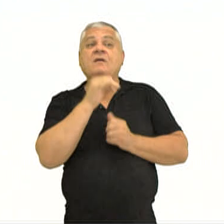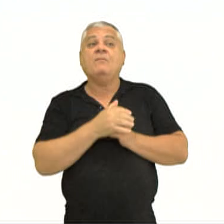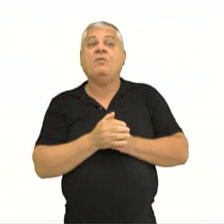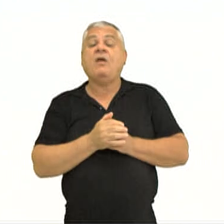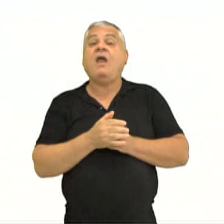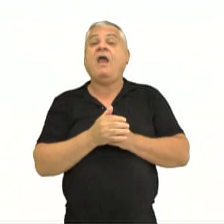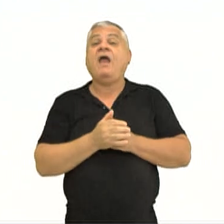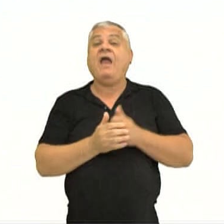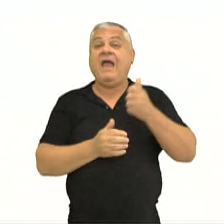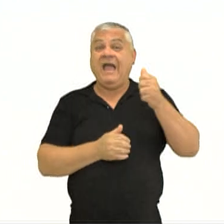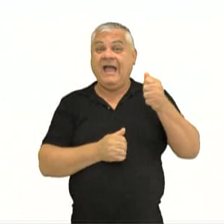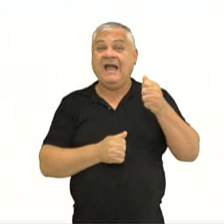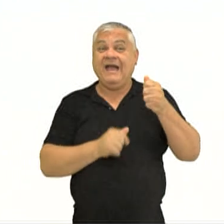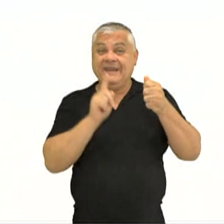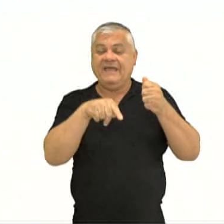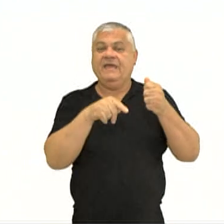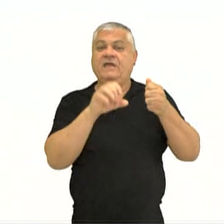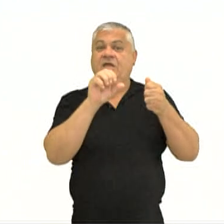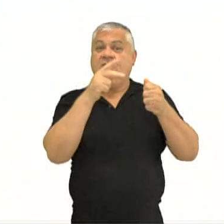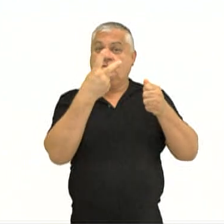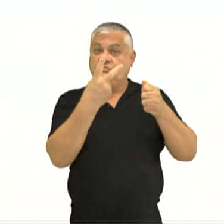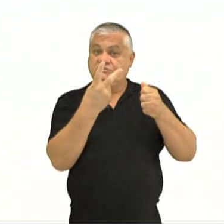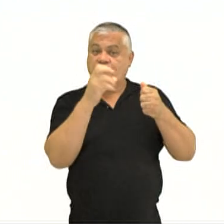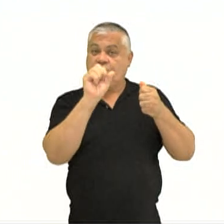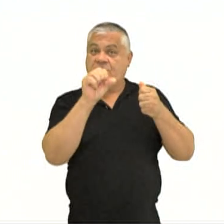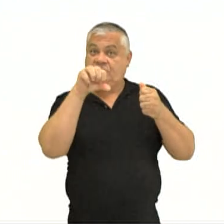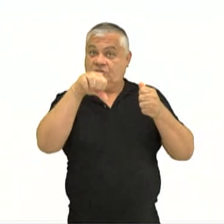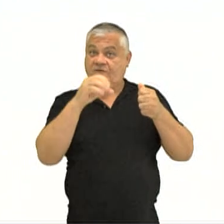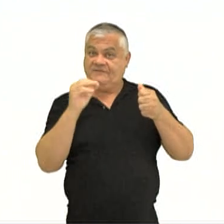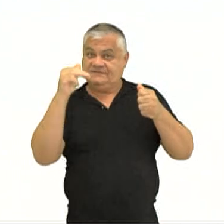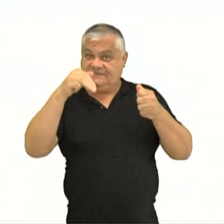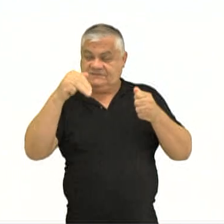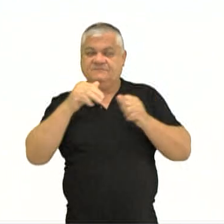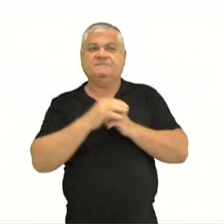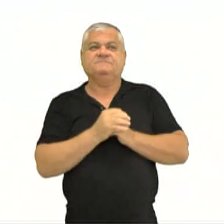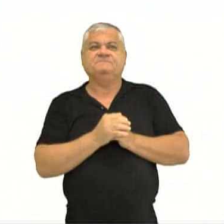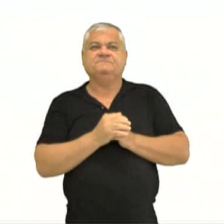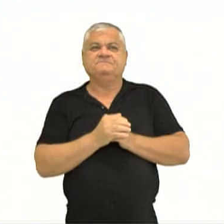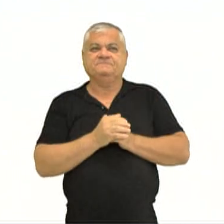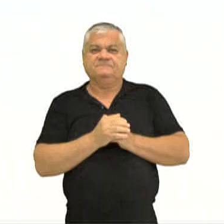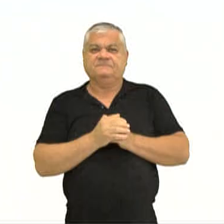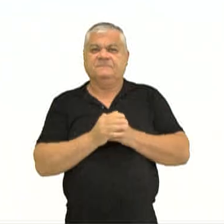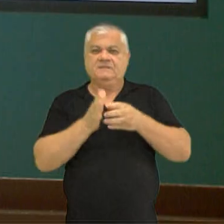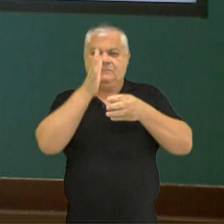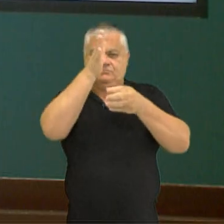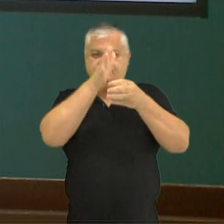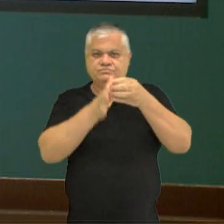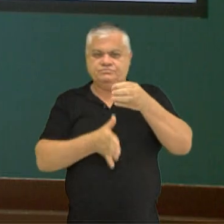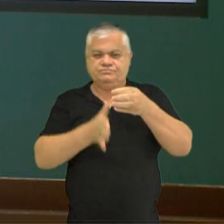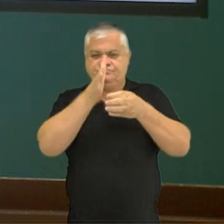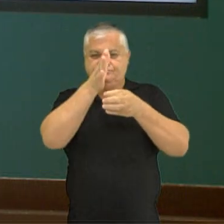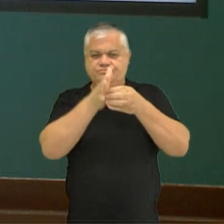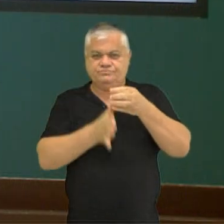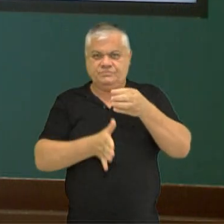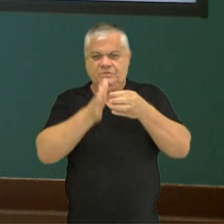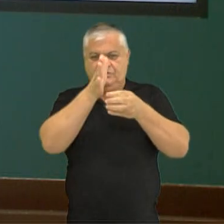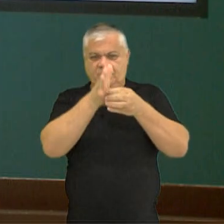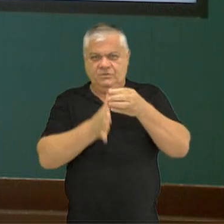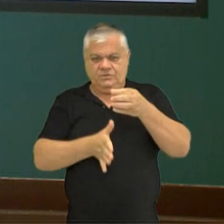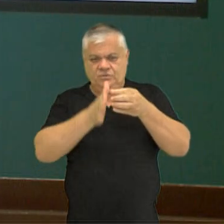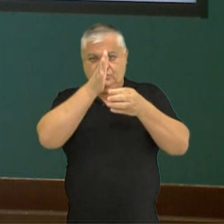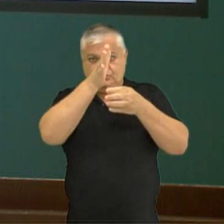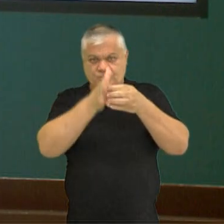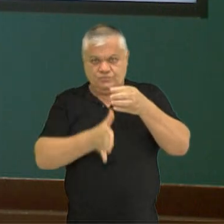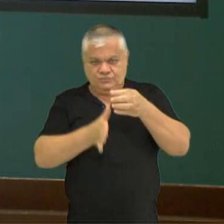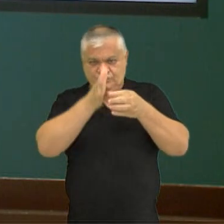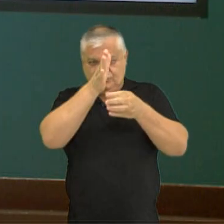da secção transversal é 289 centímetros quadrados. A área da secção transversal, ela vai passar